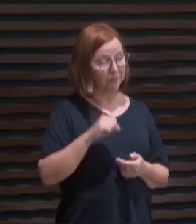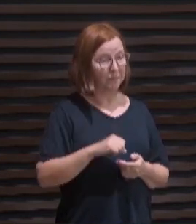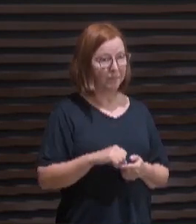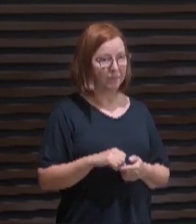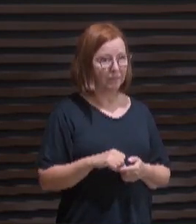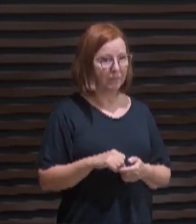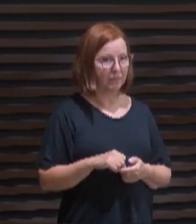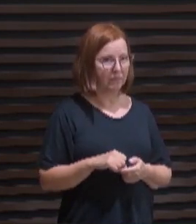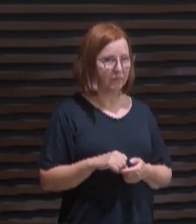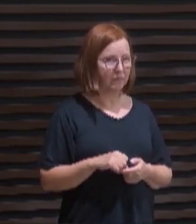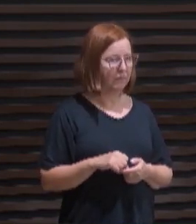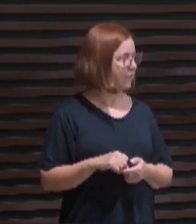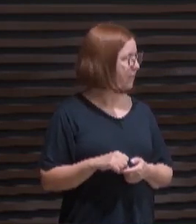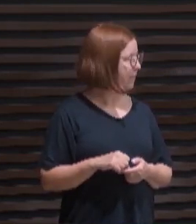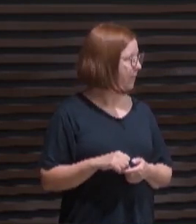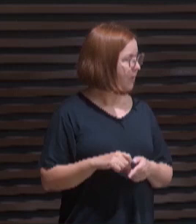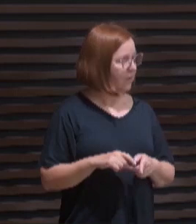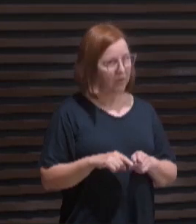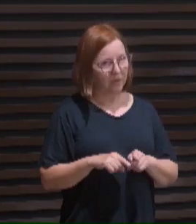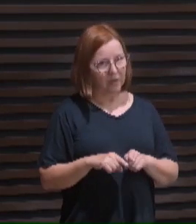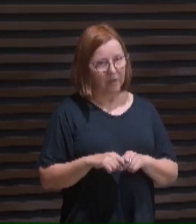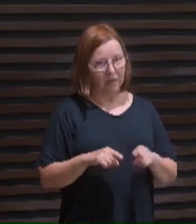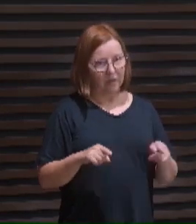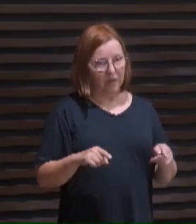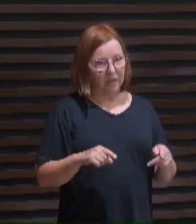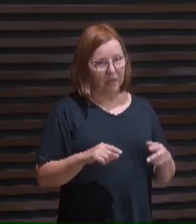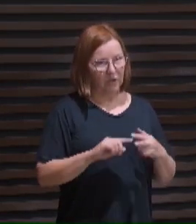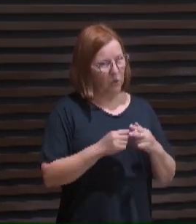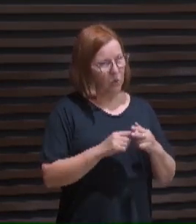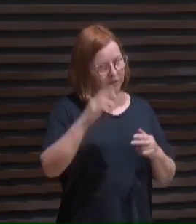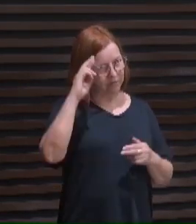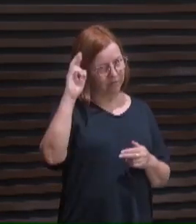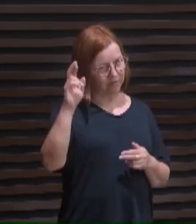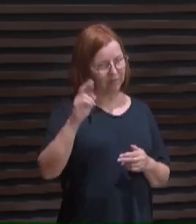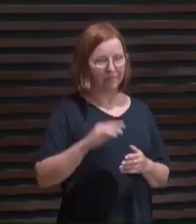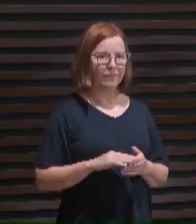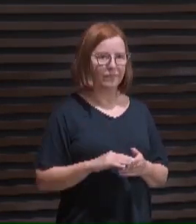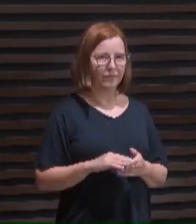Mas foi uma correção do Senhor. Esse terreno é sagrado.